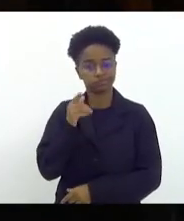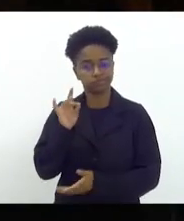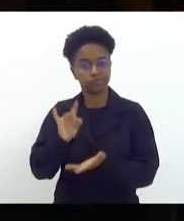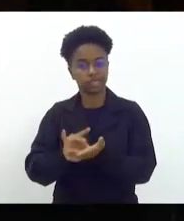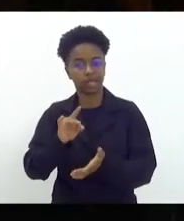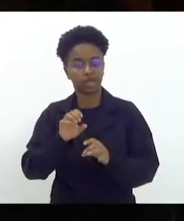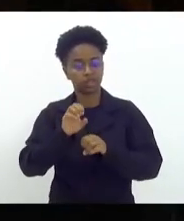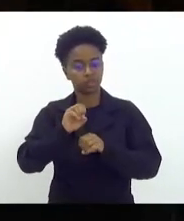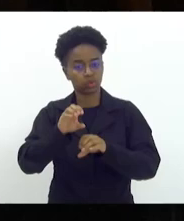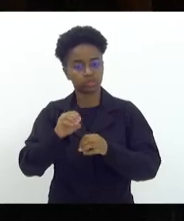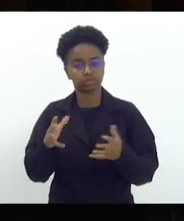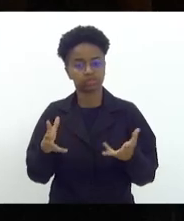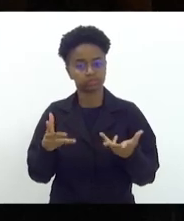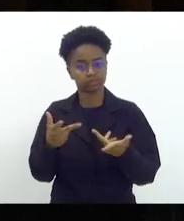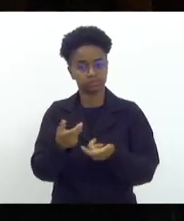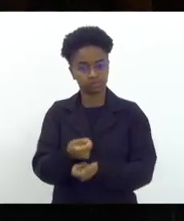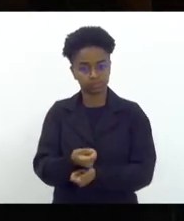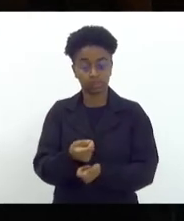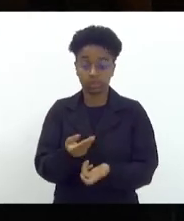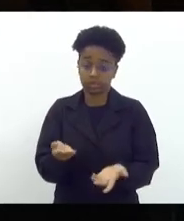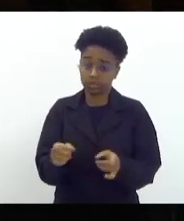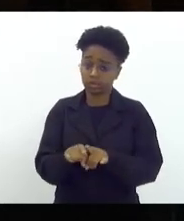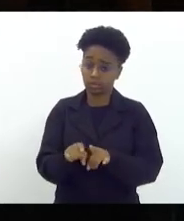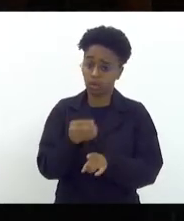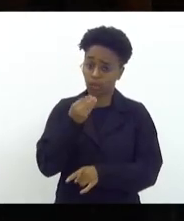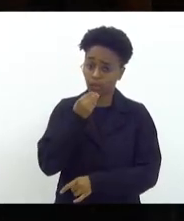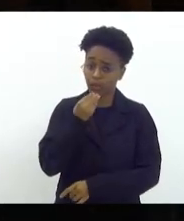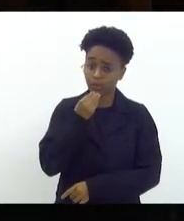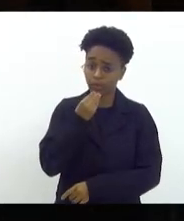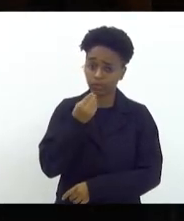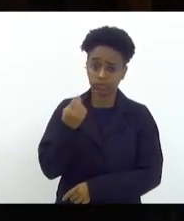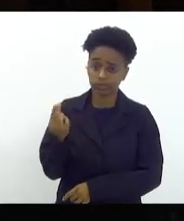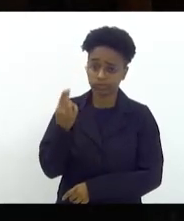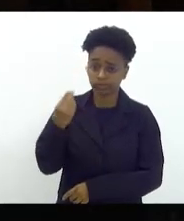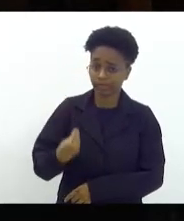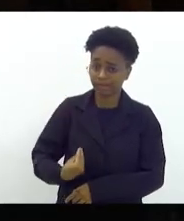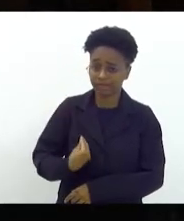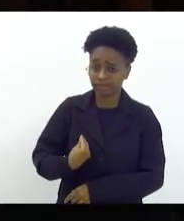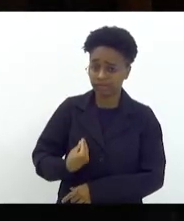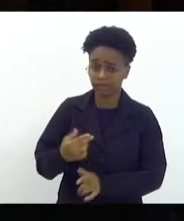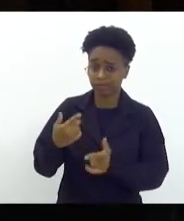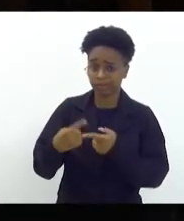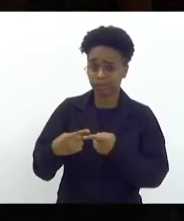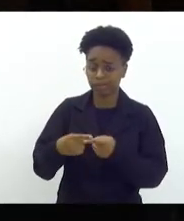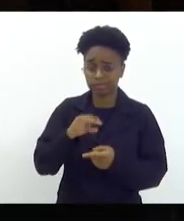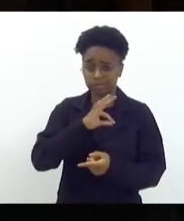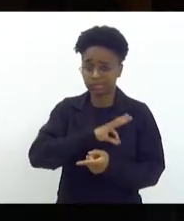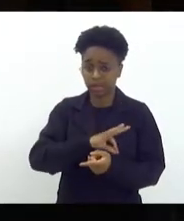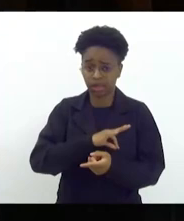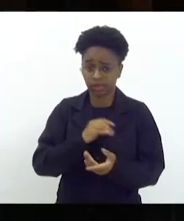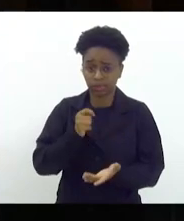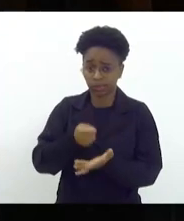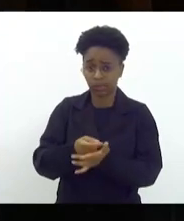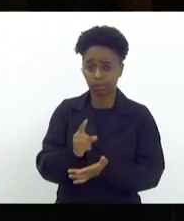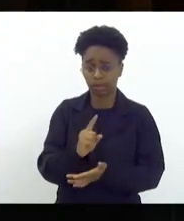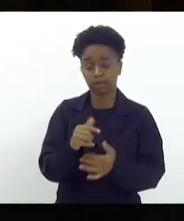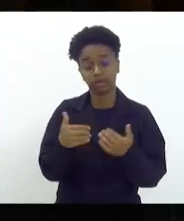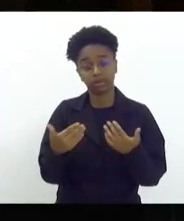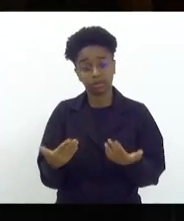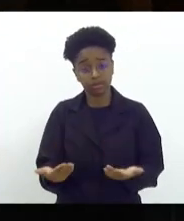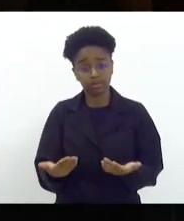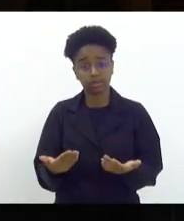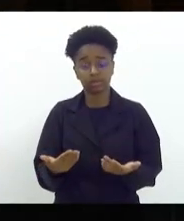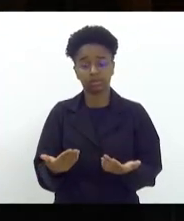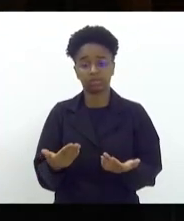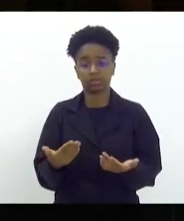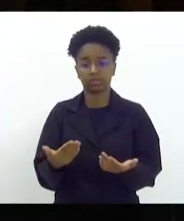de qualidade e é obviamente de sobreviverem com essa remuneração então é a